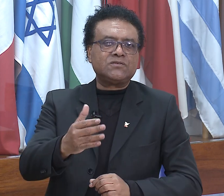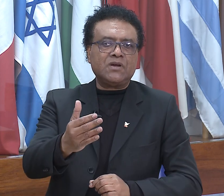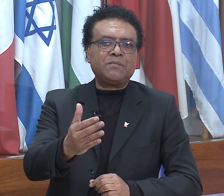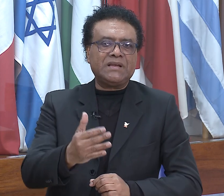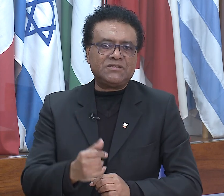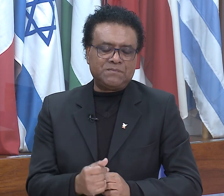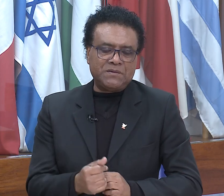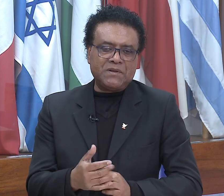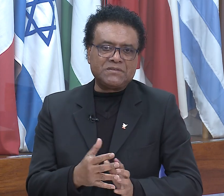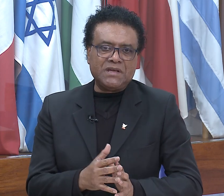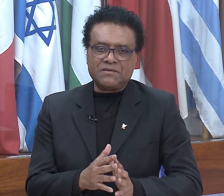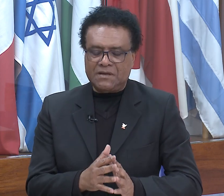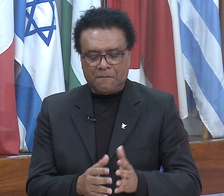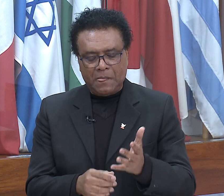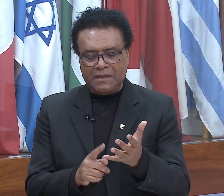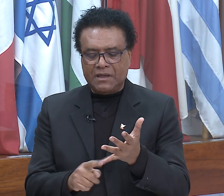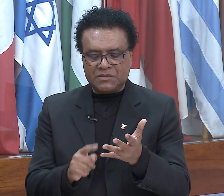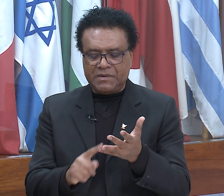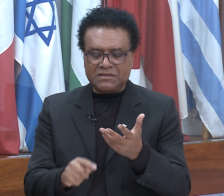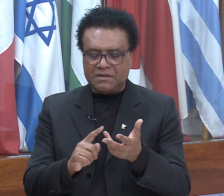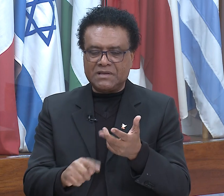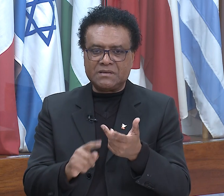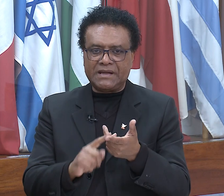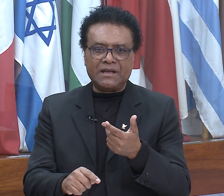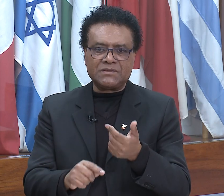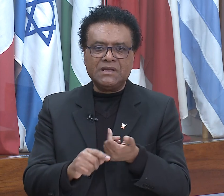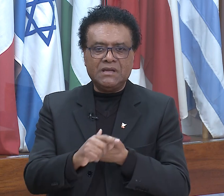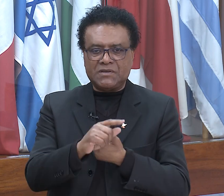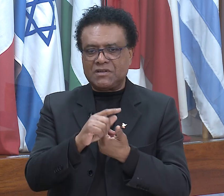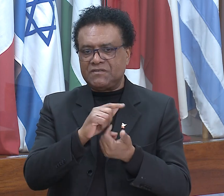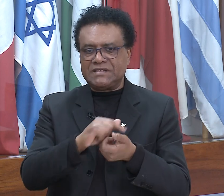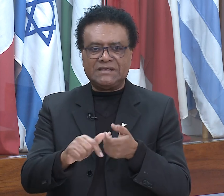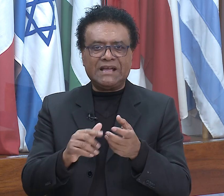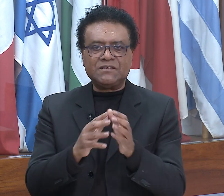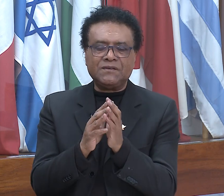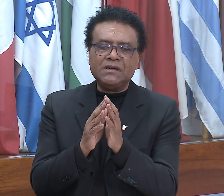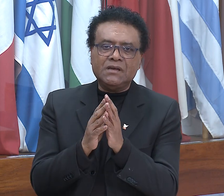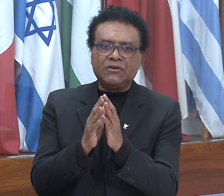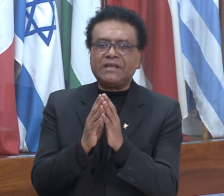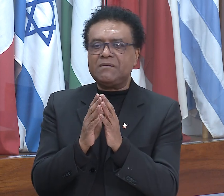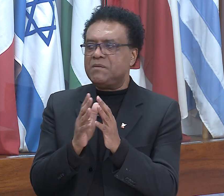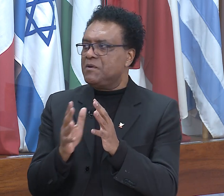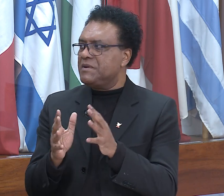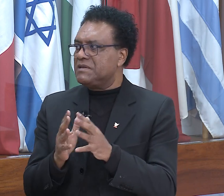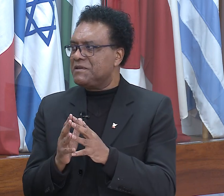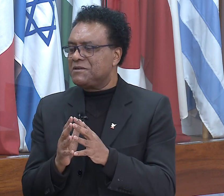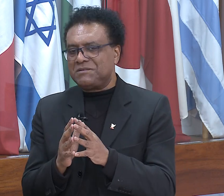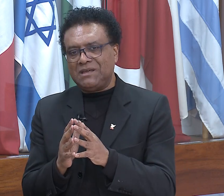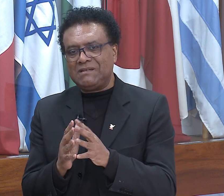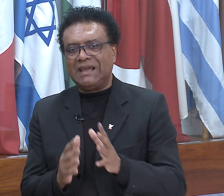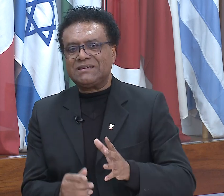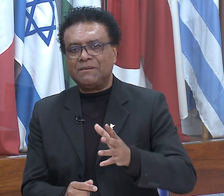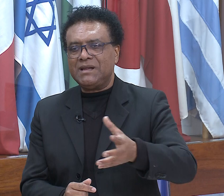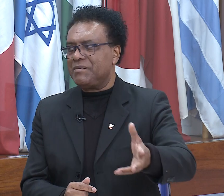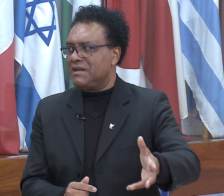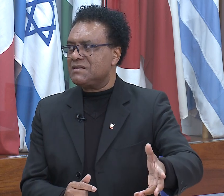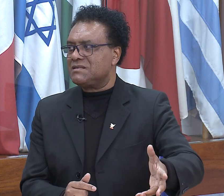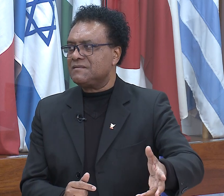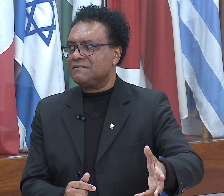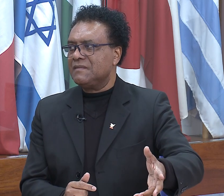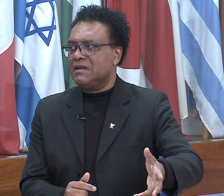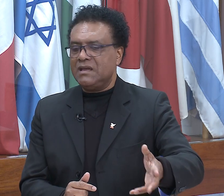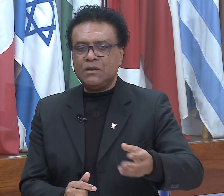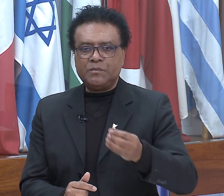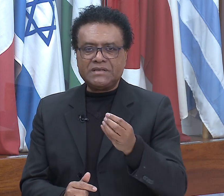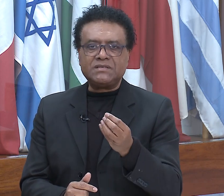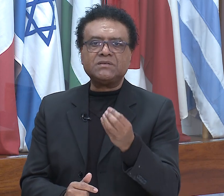foi eleito só pelos negros não negros brancos vermelhos amarelos pessoal da diversidade enfim voltaram em mim pelo pensamento que eu tenho que é trabalhar para eles